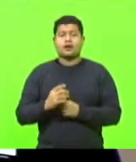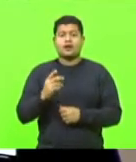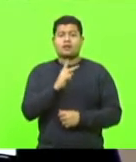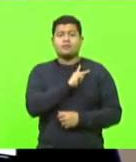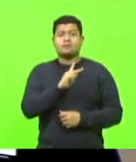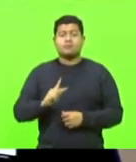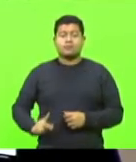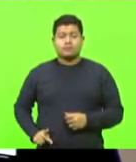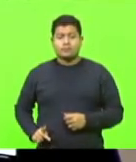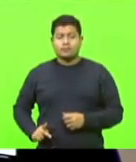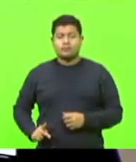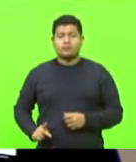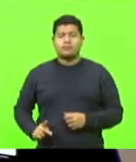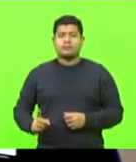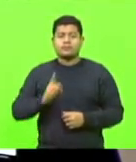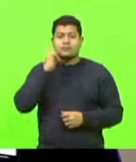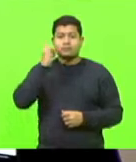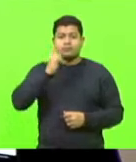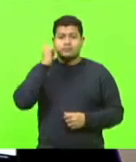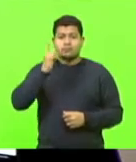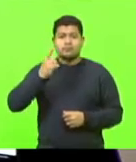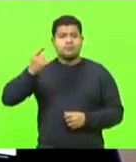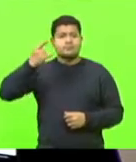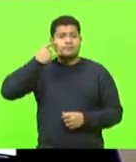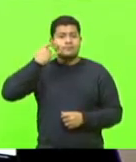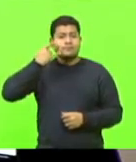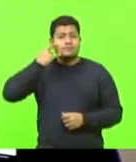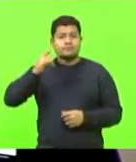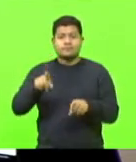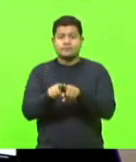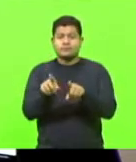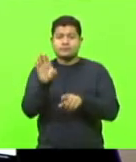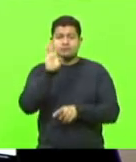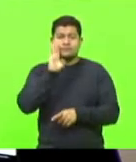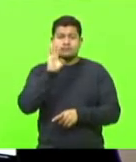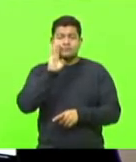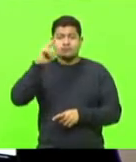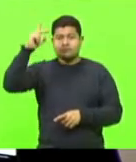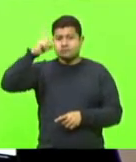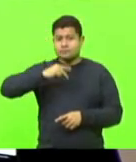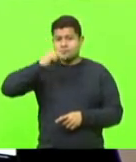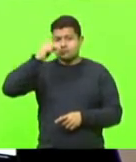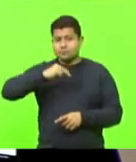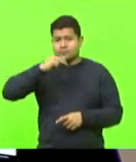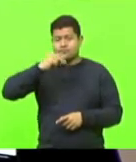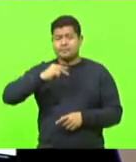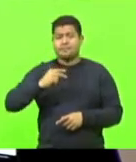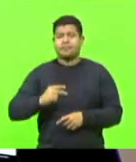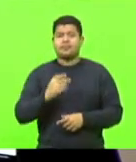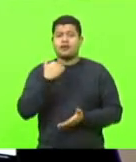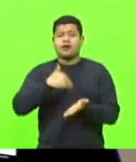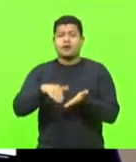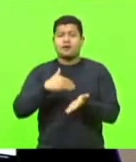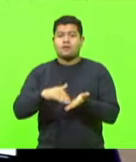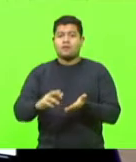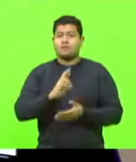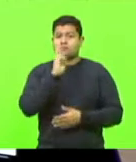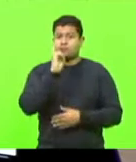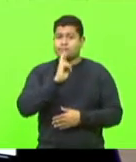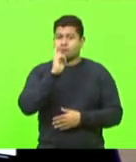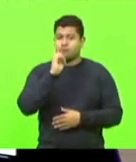presidência dos deputados Mauro de Nadal, Nilson Berlanda, Kennedy Nunes. Secretaria do deputado Rodrigo